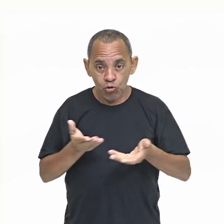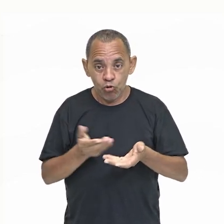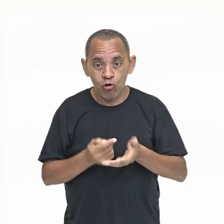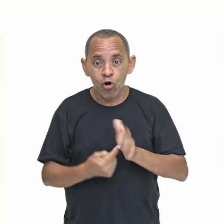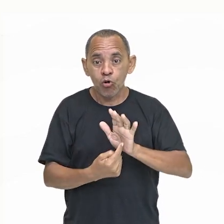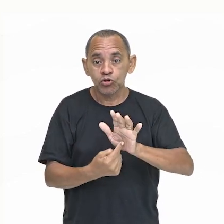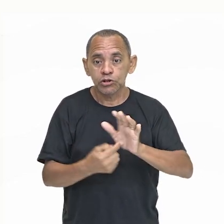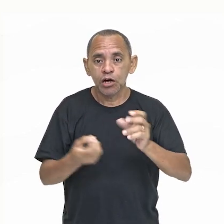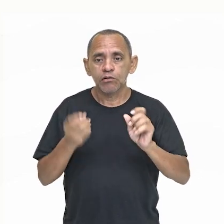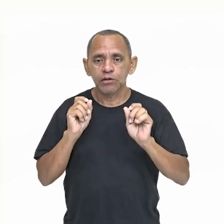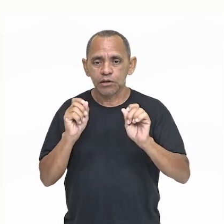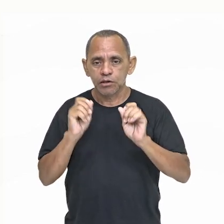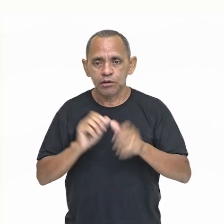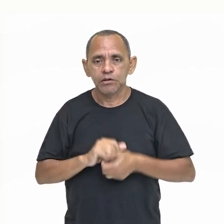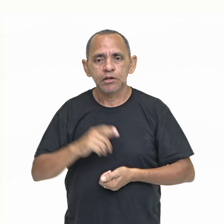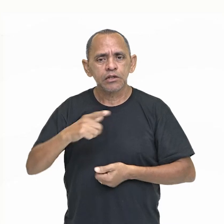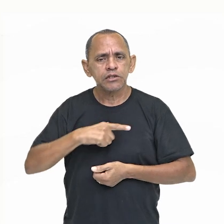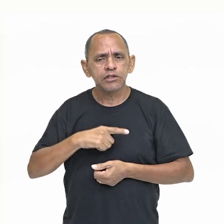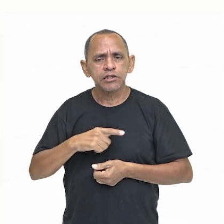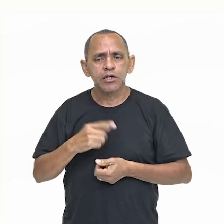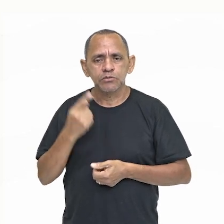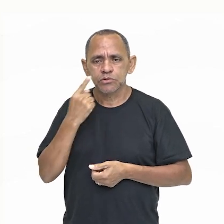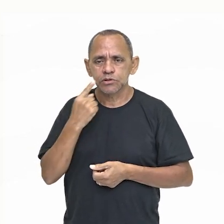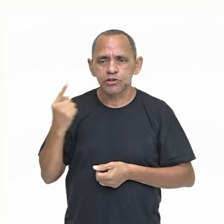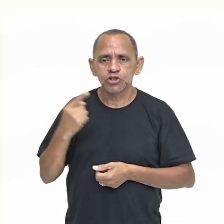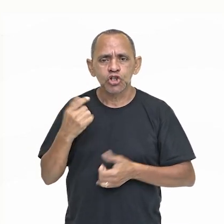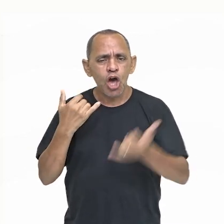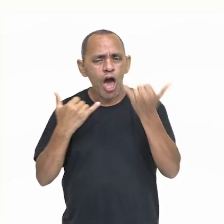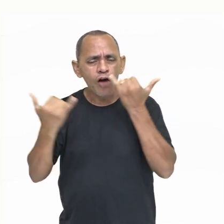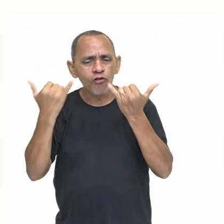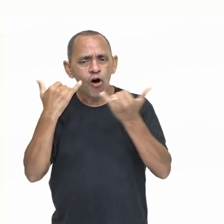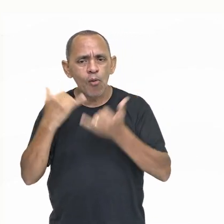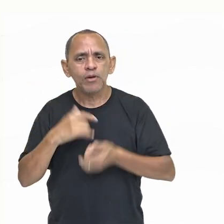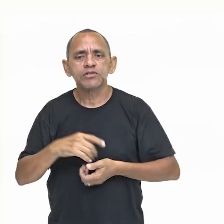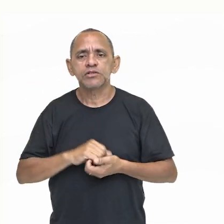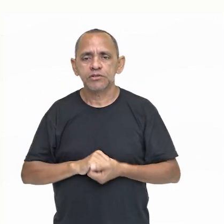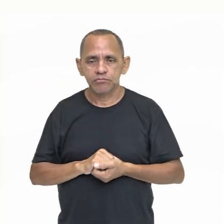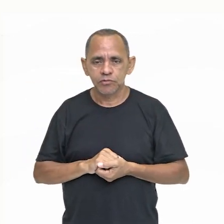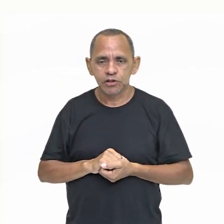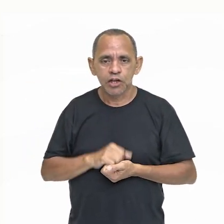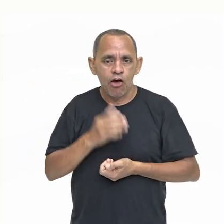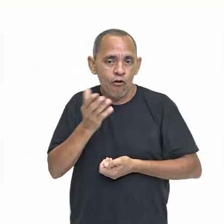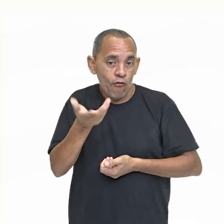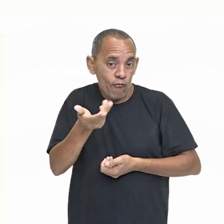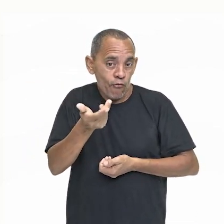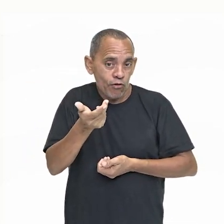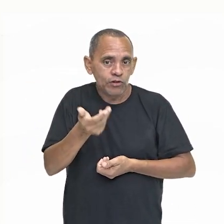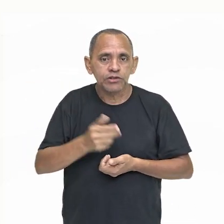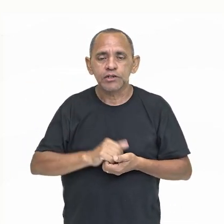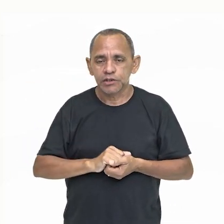Aí você tem, eu tenho aí, aliás, a velocidade que aumenta